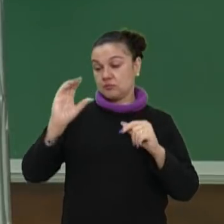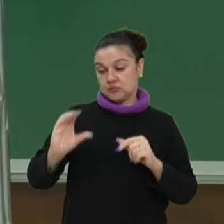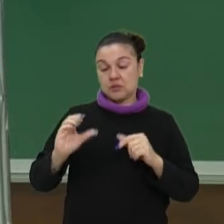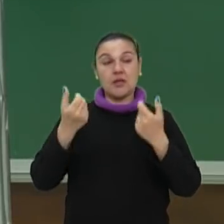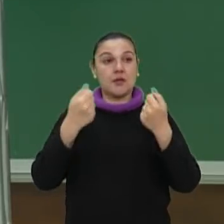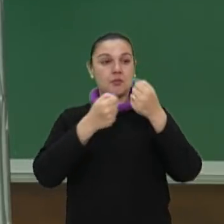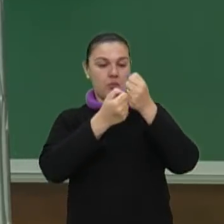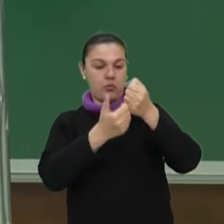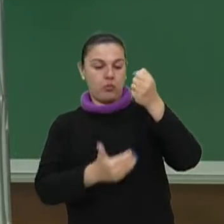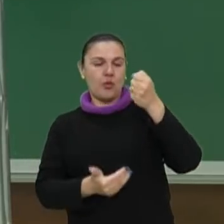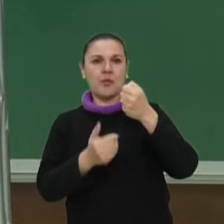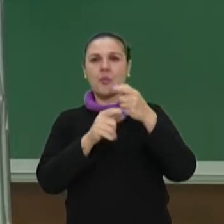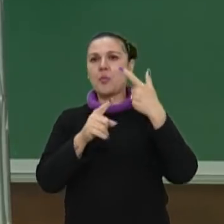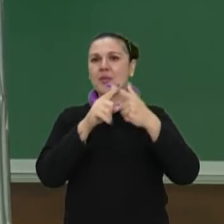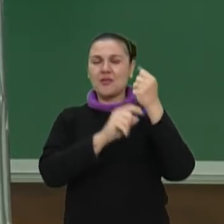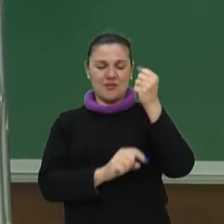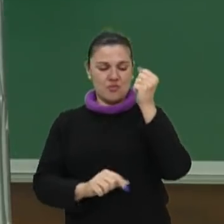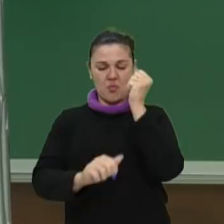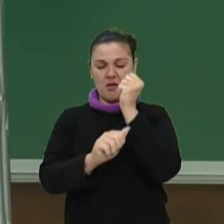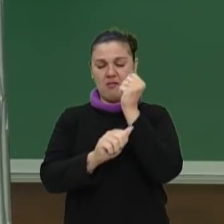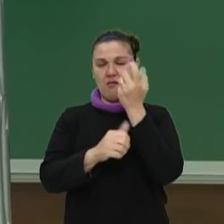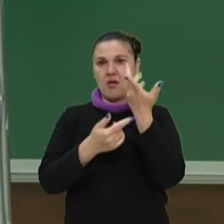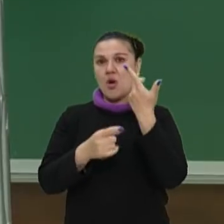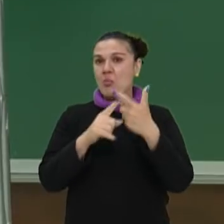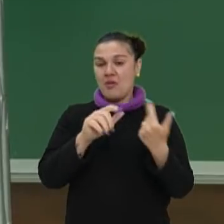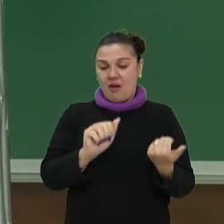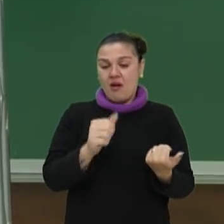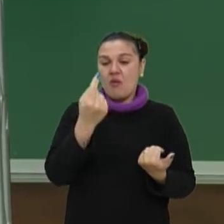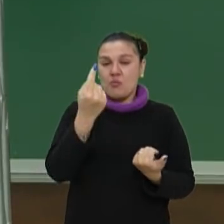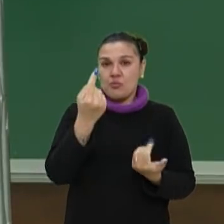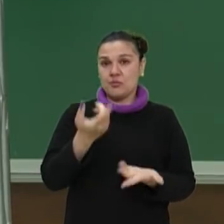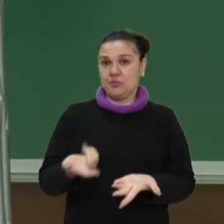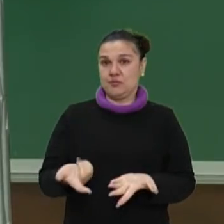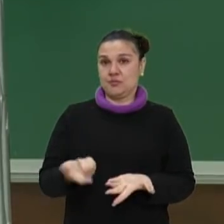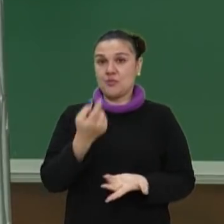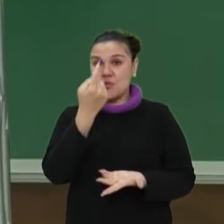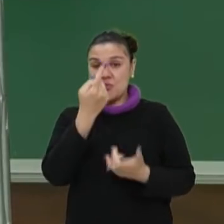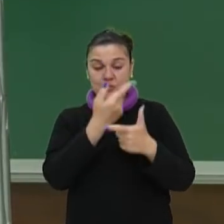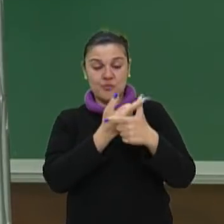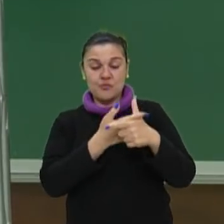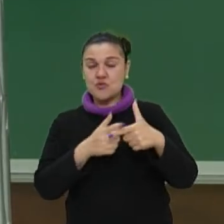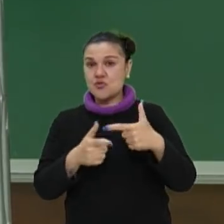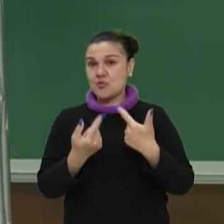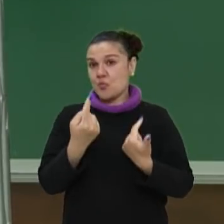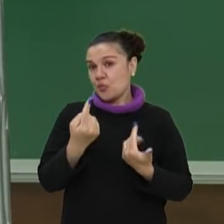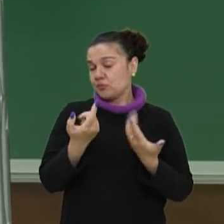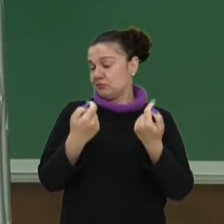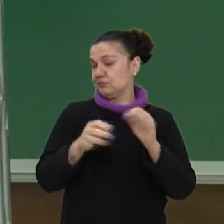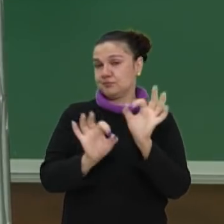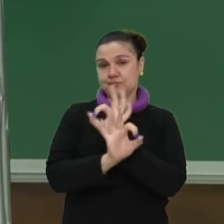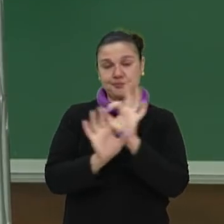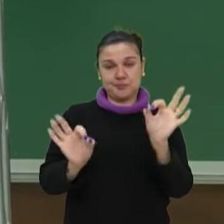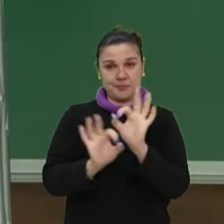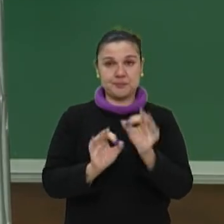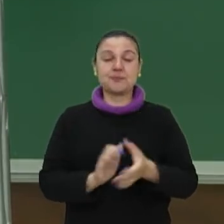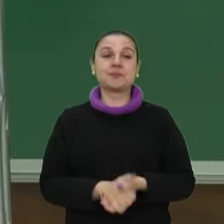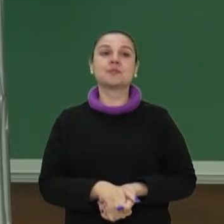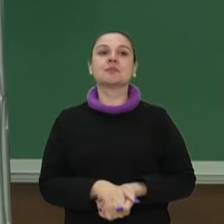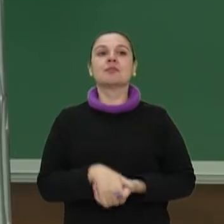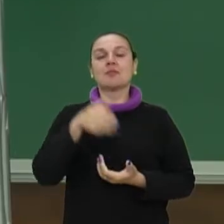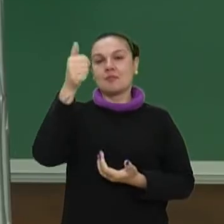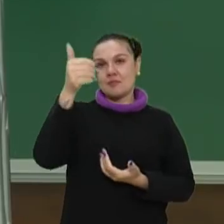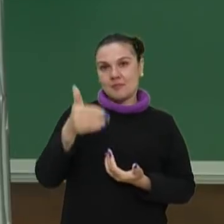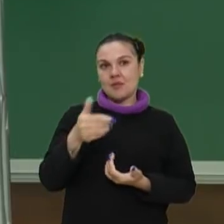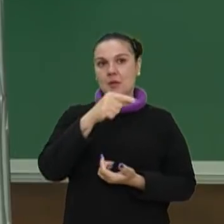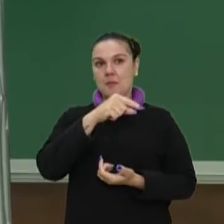c. Não tem o sobre A. Por que não tem o sobre A? Porque se o A vale 1, sobre 1 não precisa nem colocar, ok? Então fica